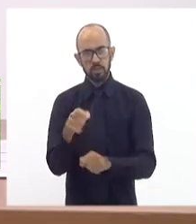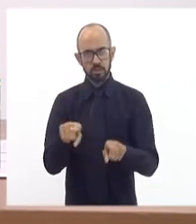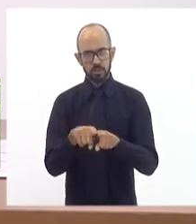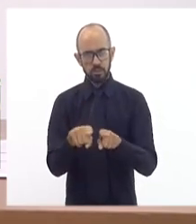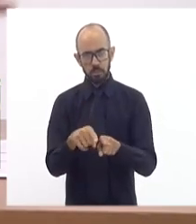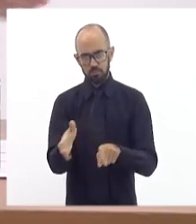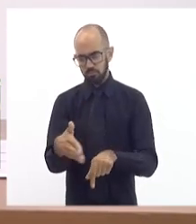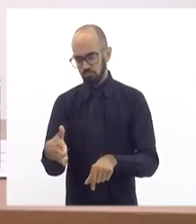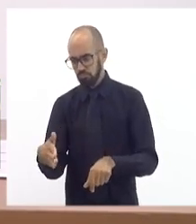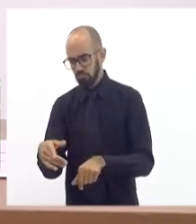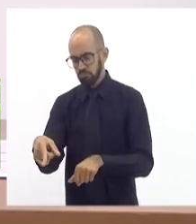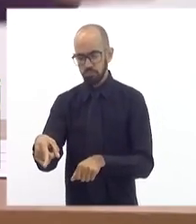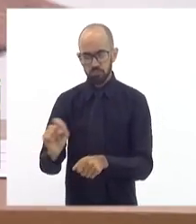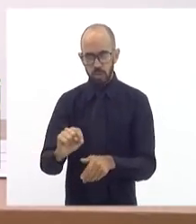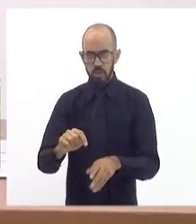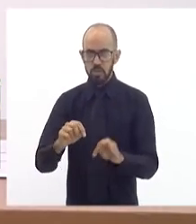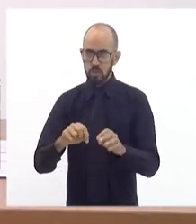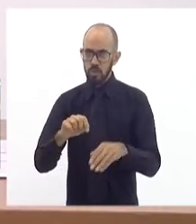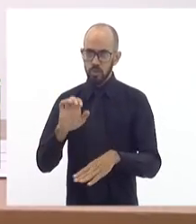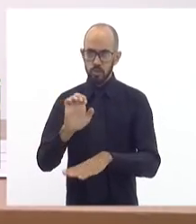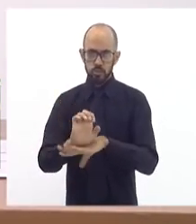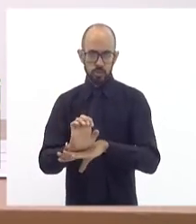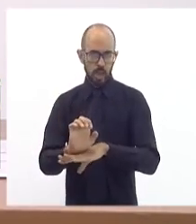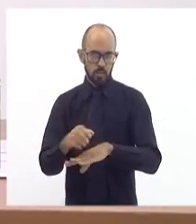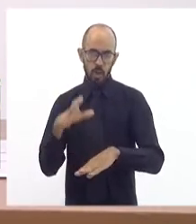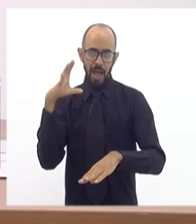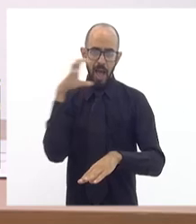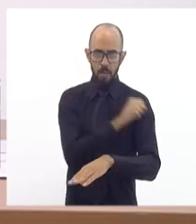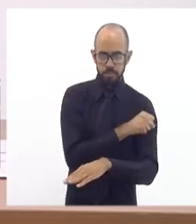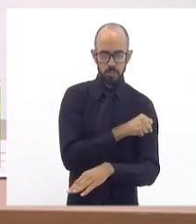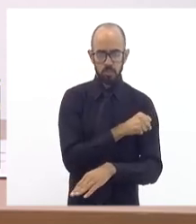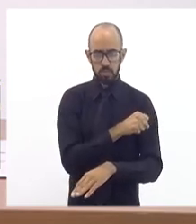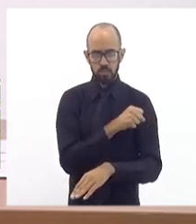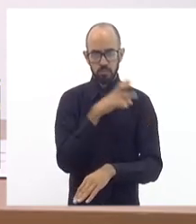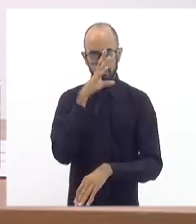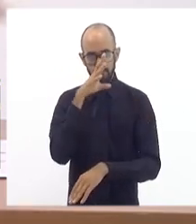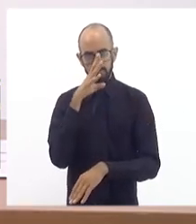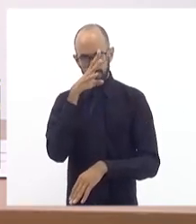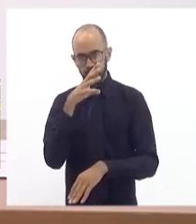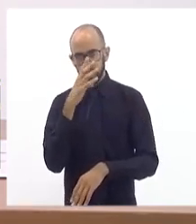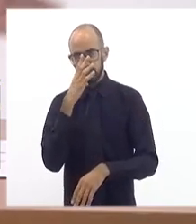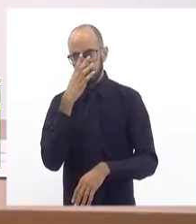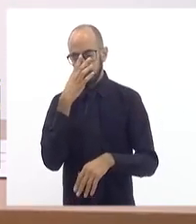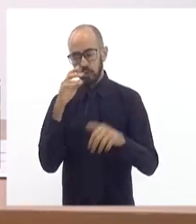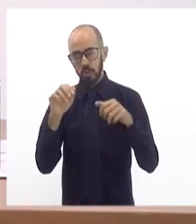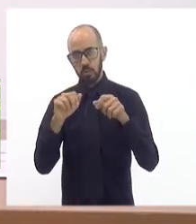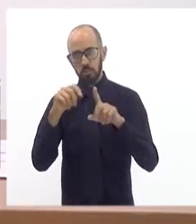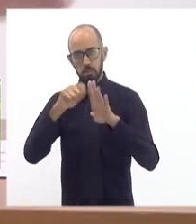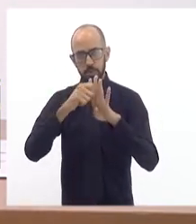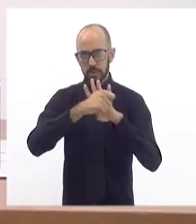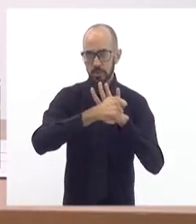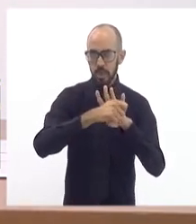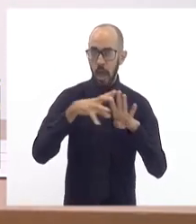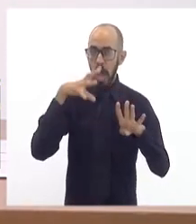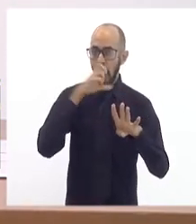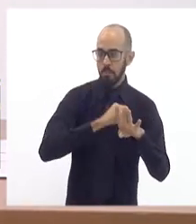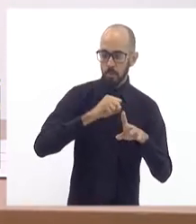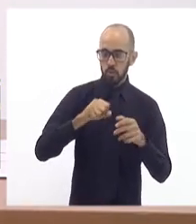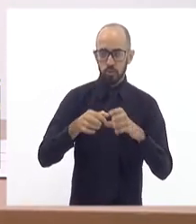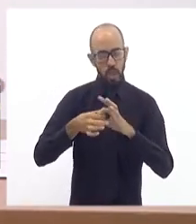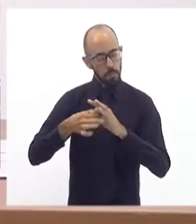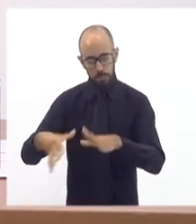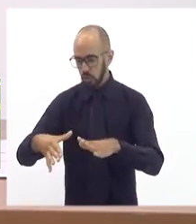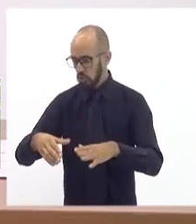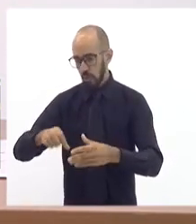nada disso elevado enquanto vem do Estado de forma a soldada né um mês após o outro emitindo